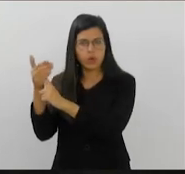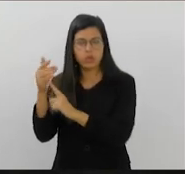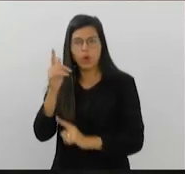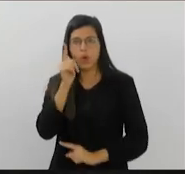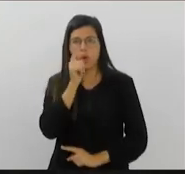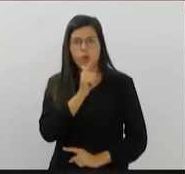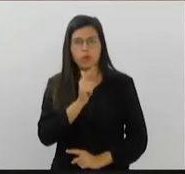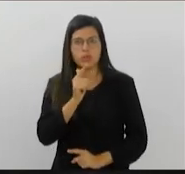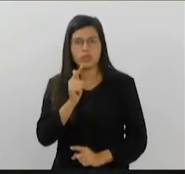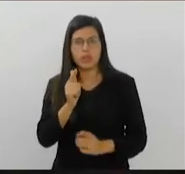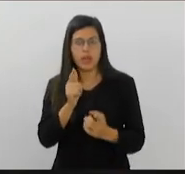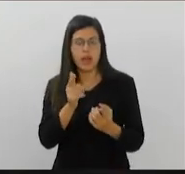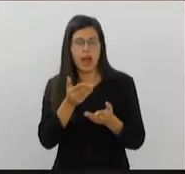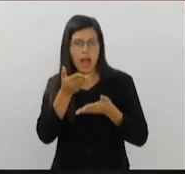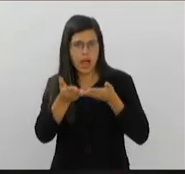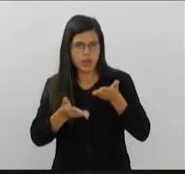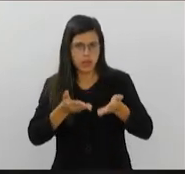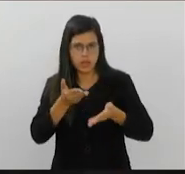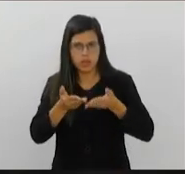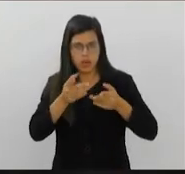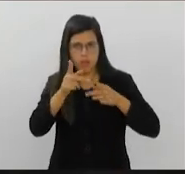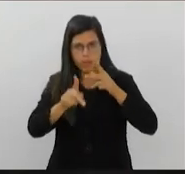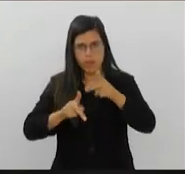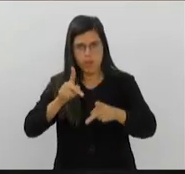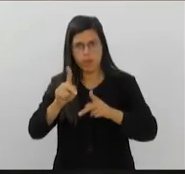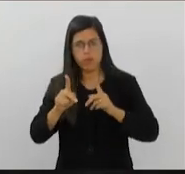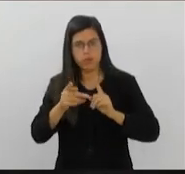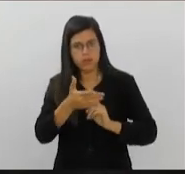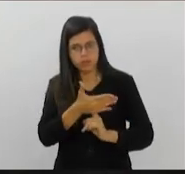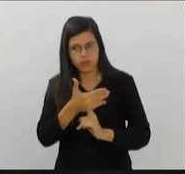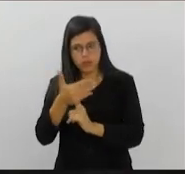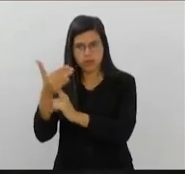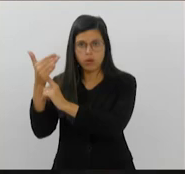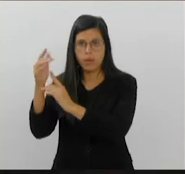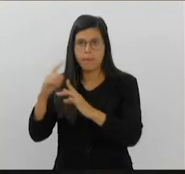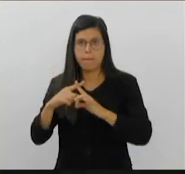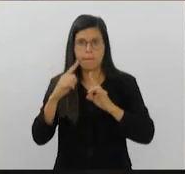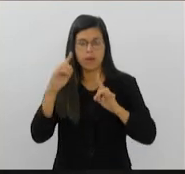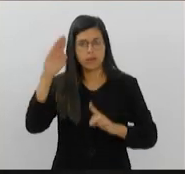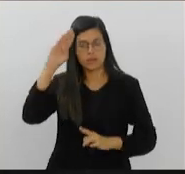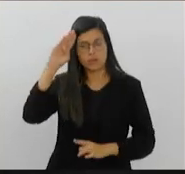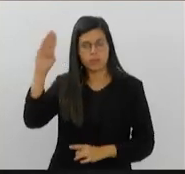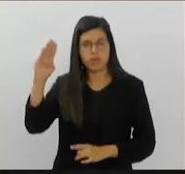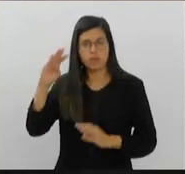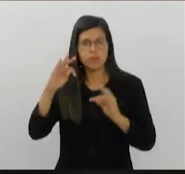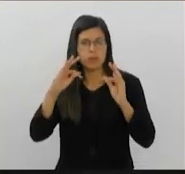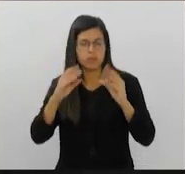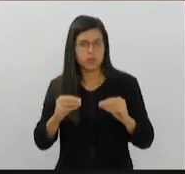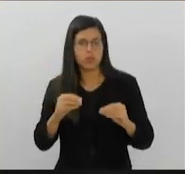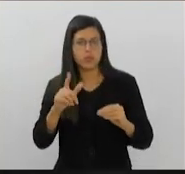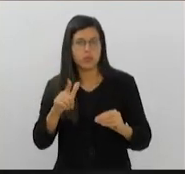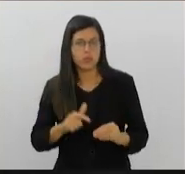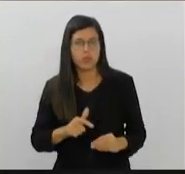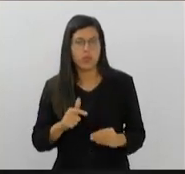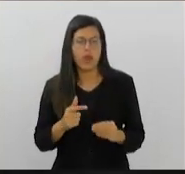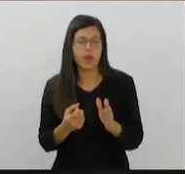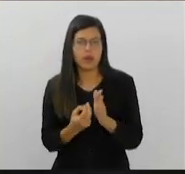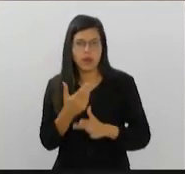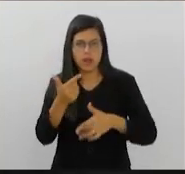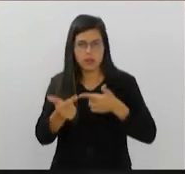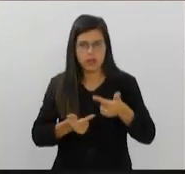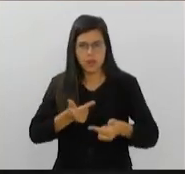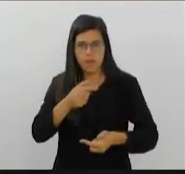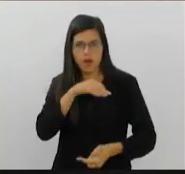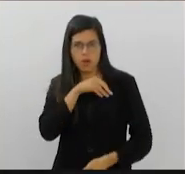uma população que é tecnológica, mas o principal disso tudo é geração de emprego e renda. Quando a gente